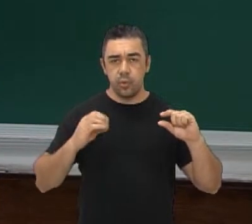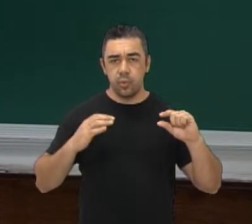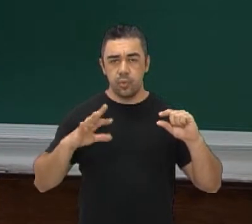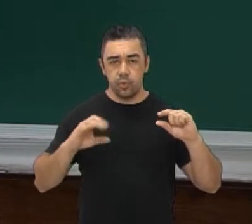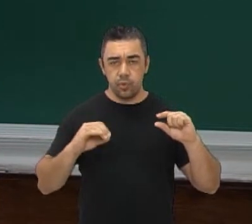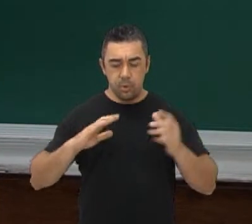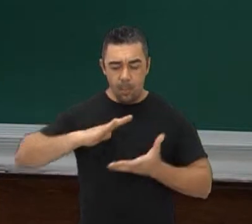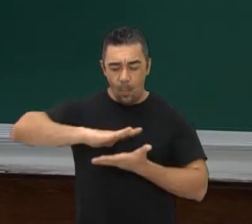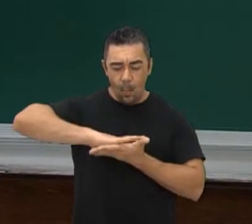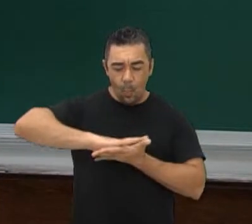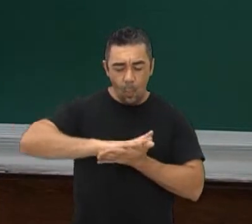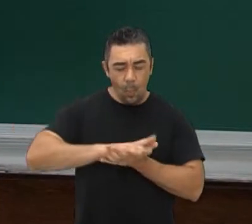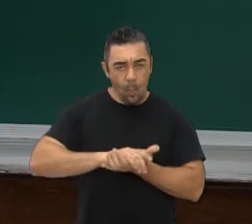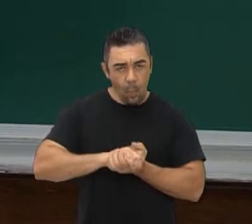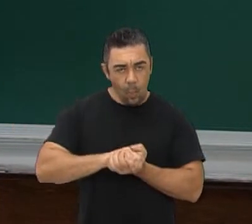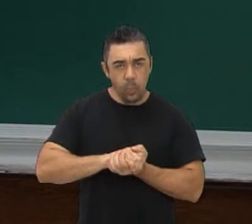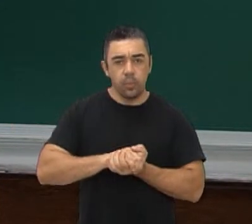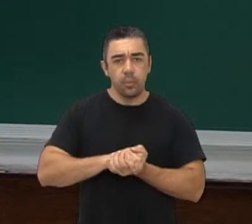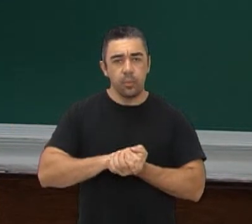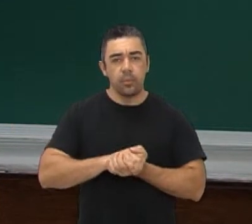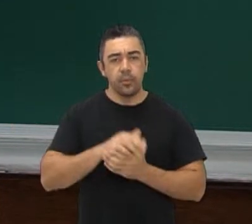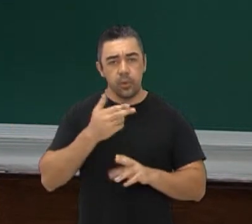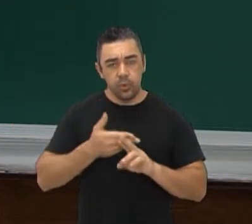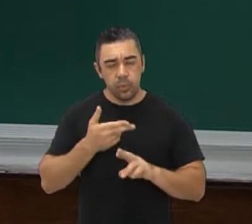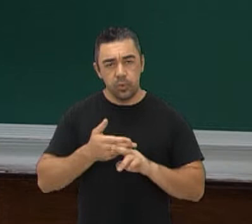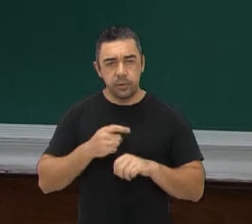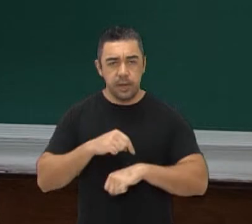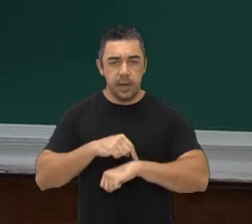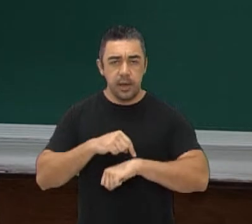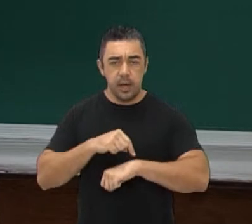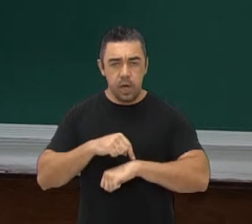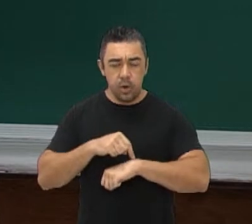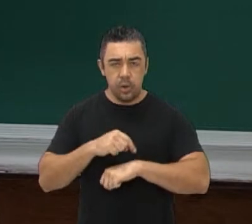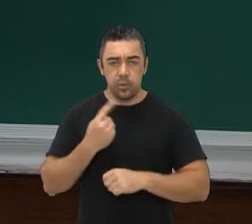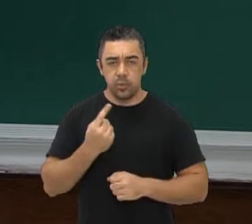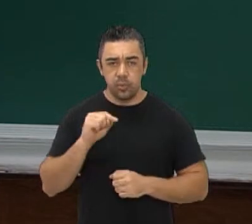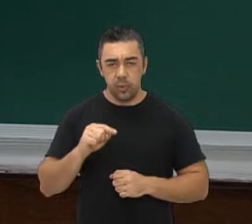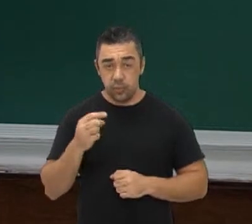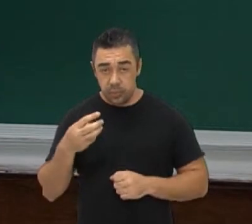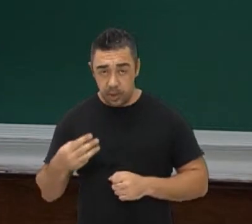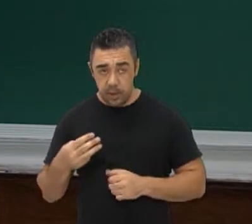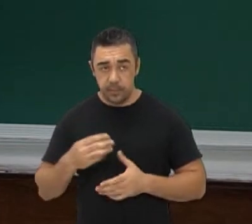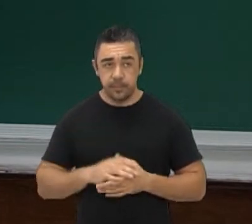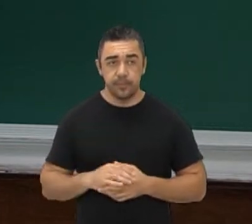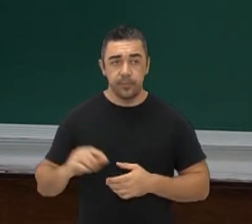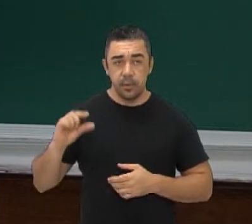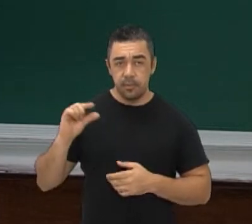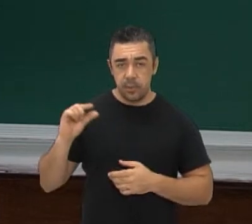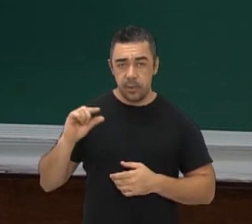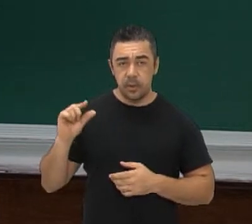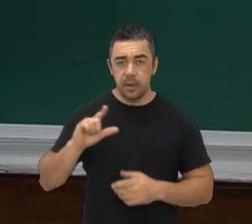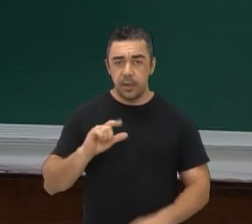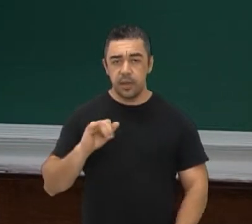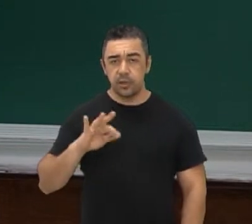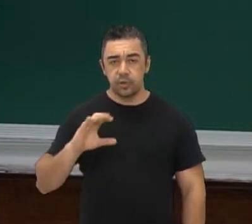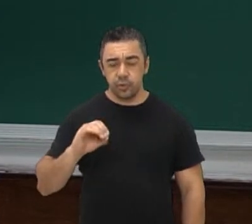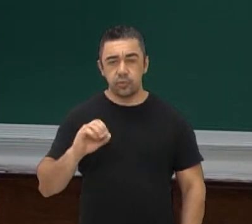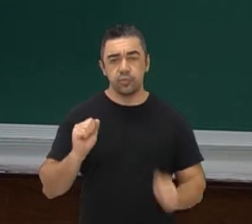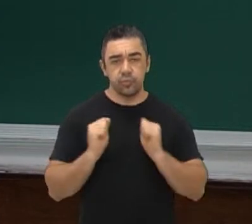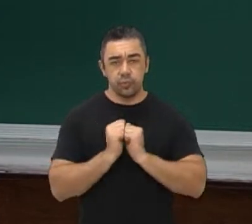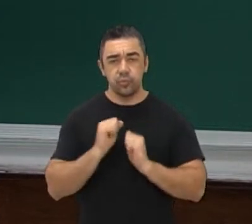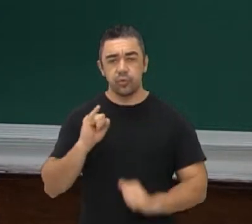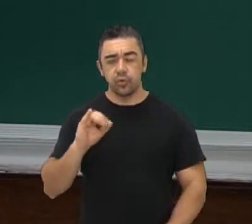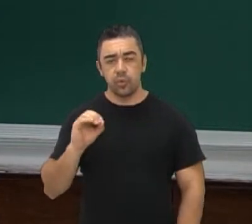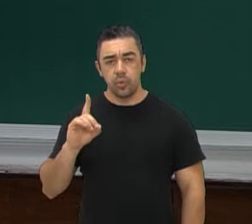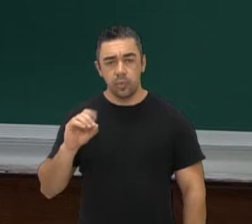hermeticamente fechadas. Essas aqui são usadas em relógios e têm uma voltagem de 1,3. E essas aqui, pilhas de lítio e diodo, são